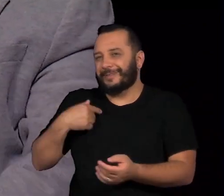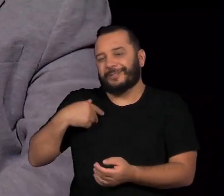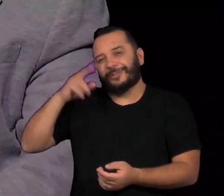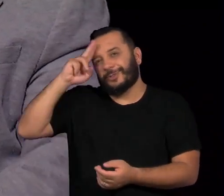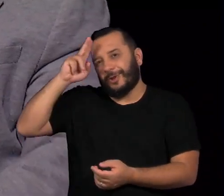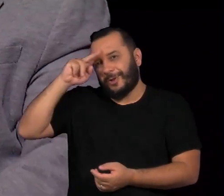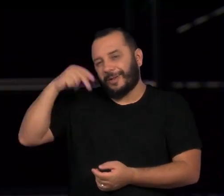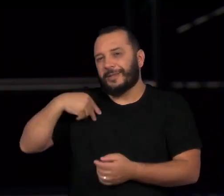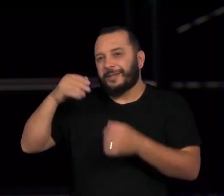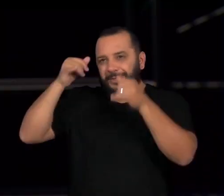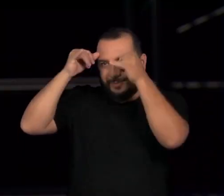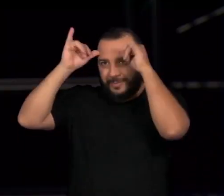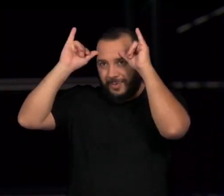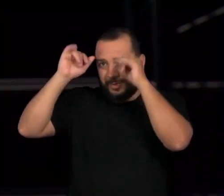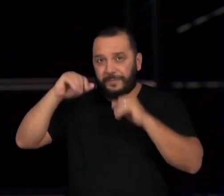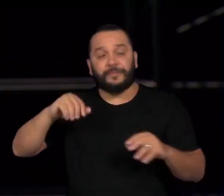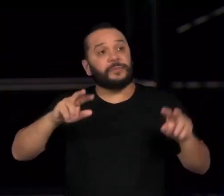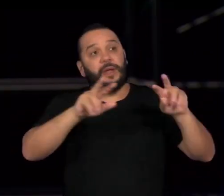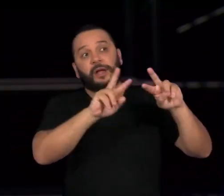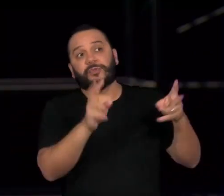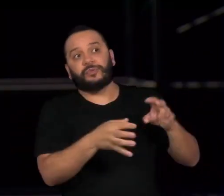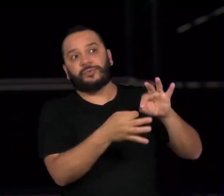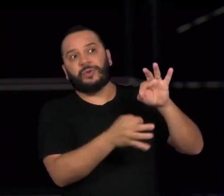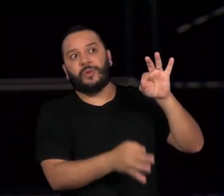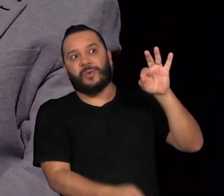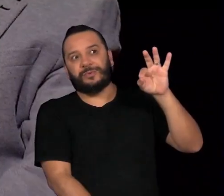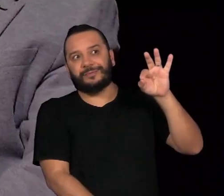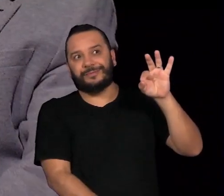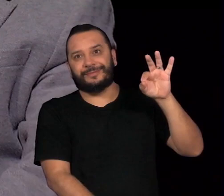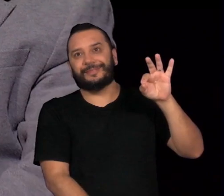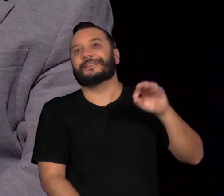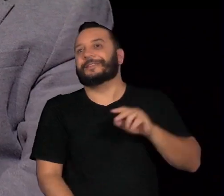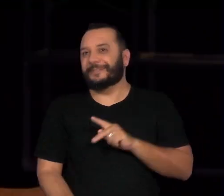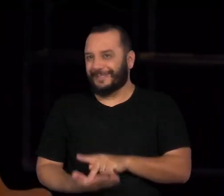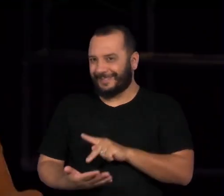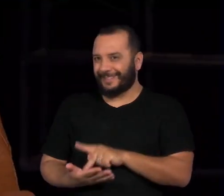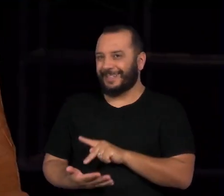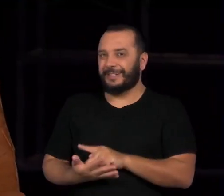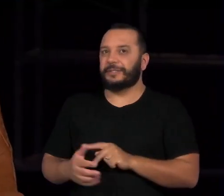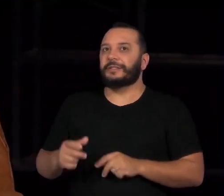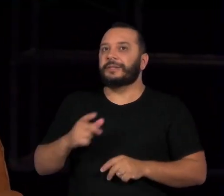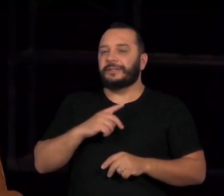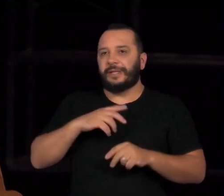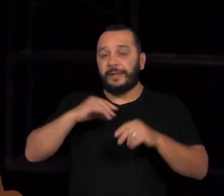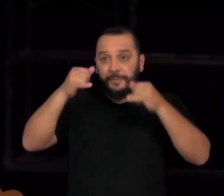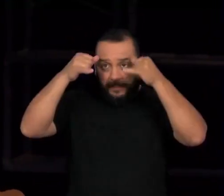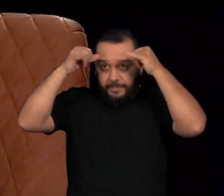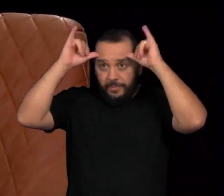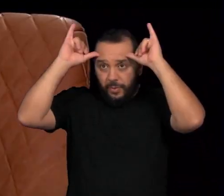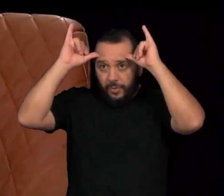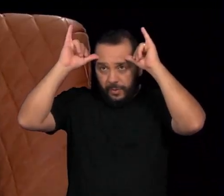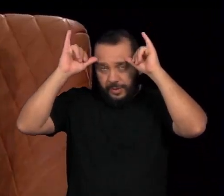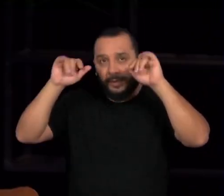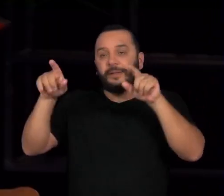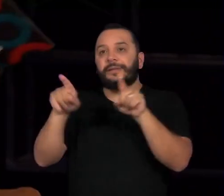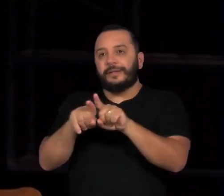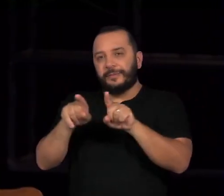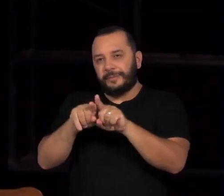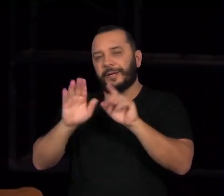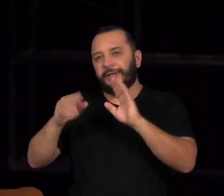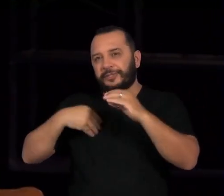do o assunto deve ser muito extenso tem o Boi de Parentins né o Caprichoso